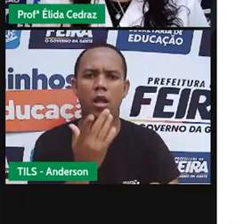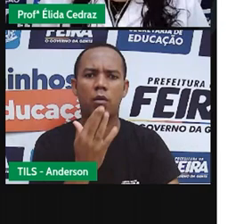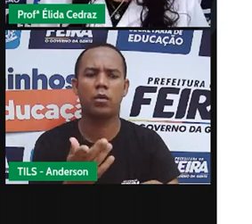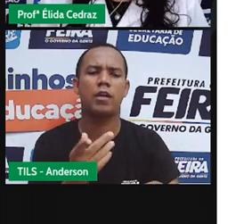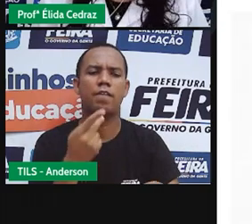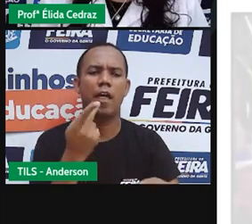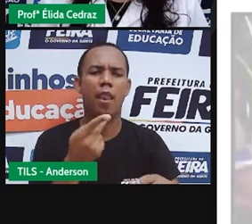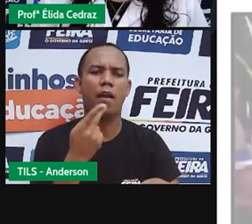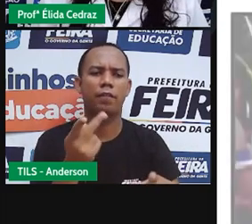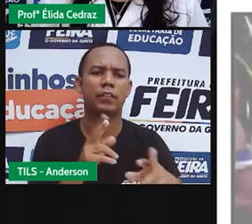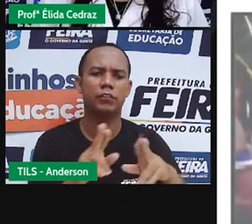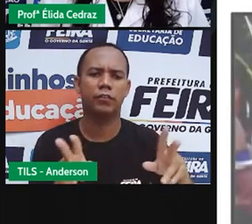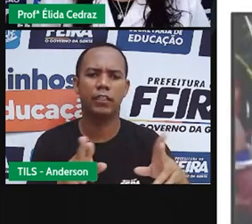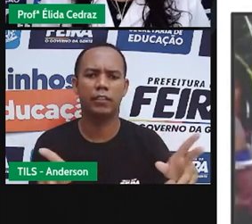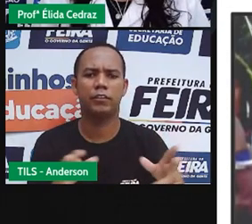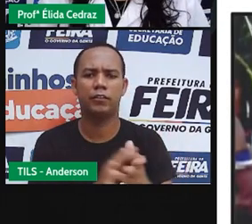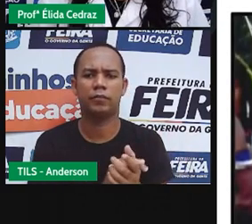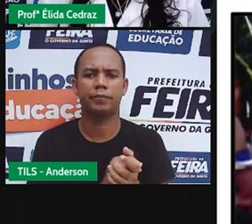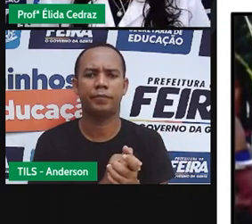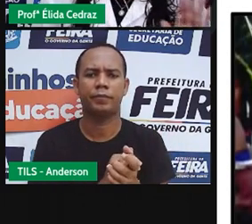língua em que eles falavam.